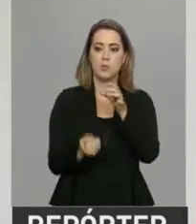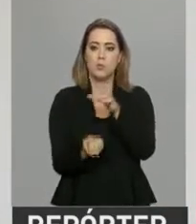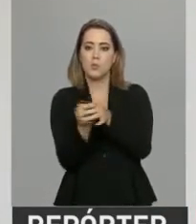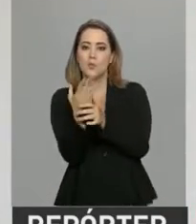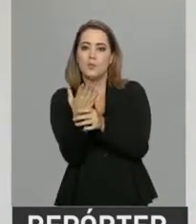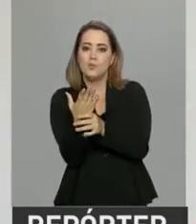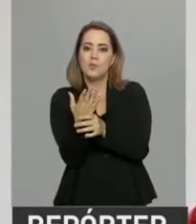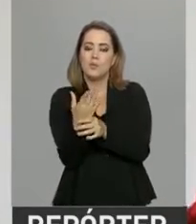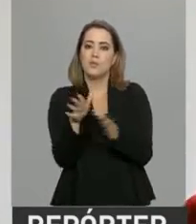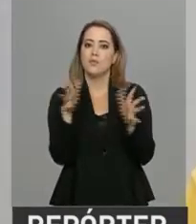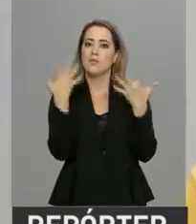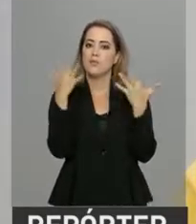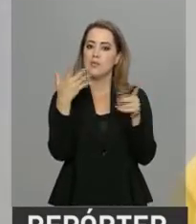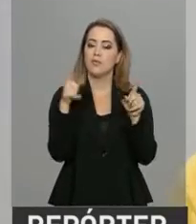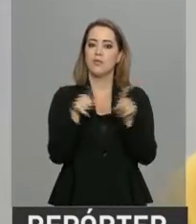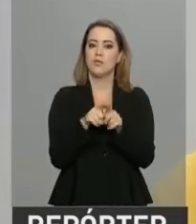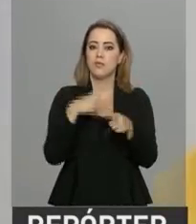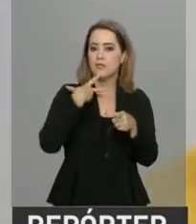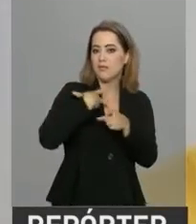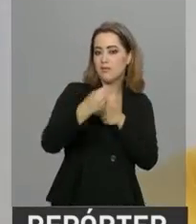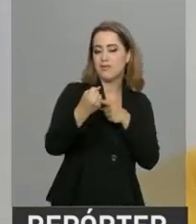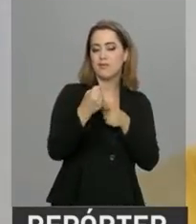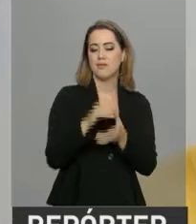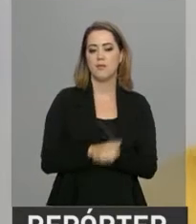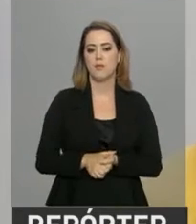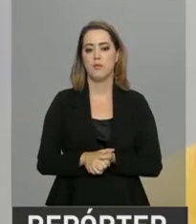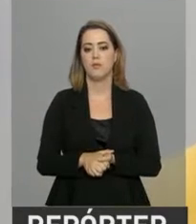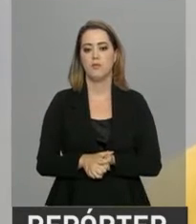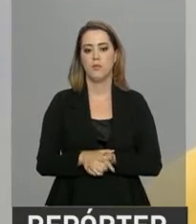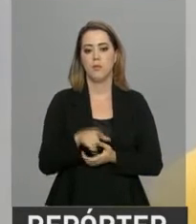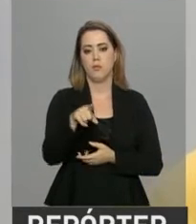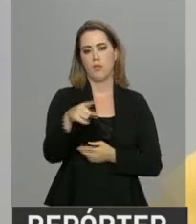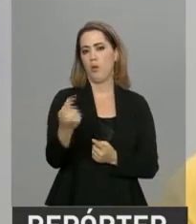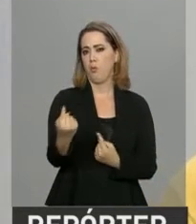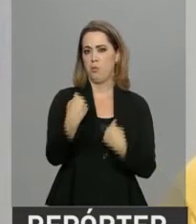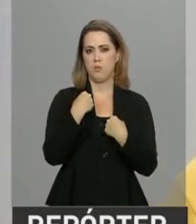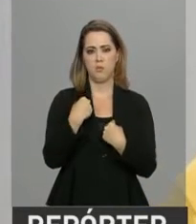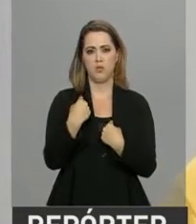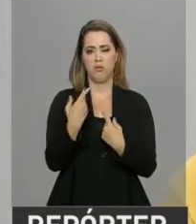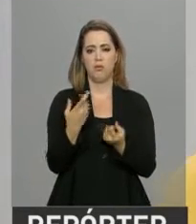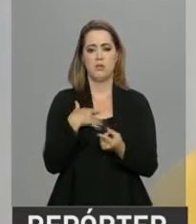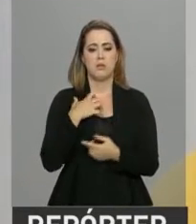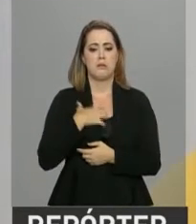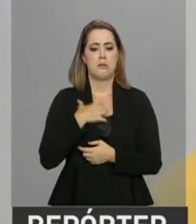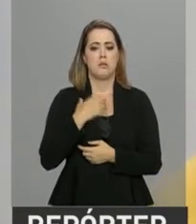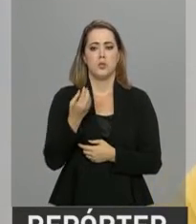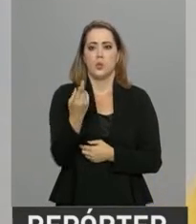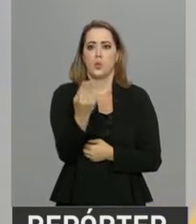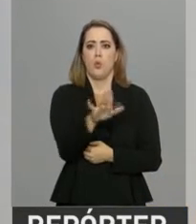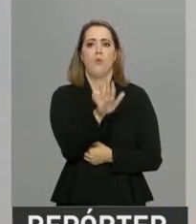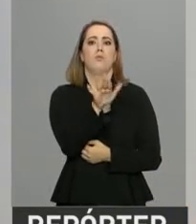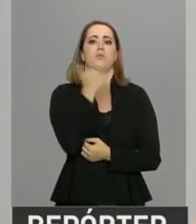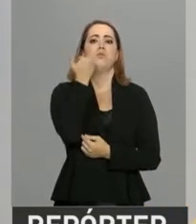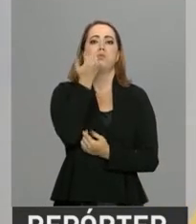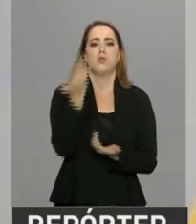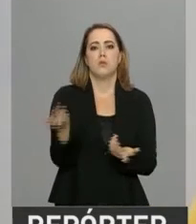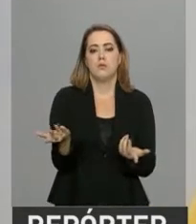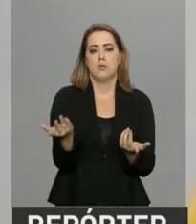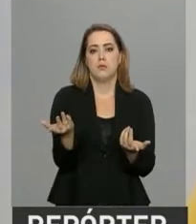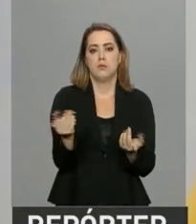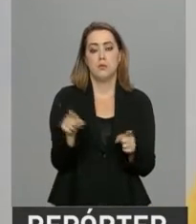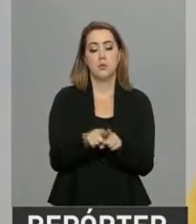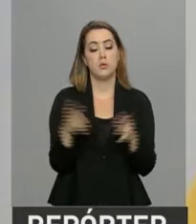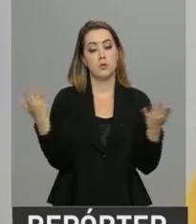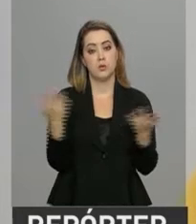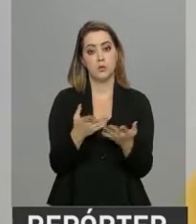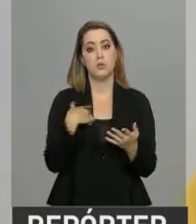e vontade de vencer. Para mim, eu tinha recebido uma sentença de morte, era como se eu tivesse recebido essa sentença, né? E